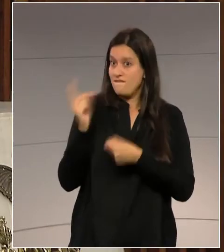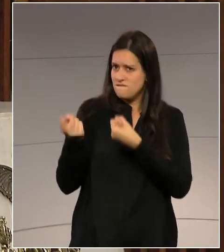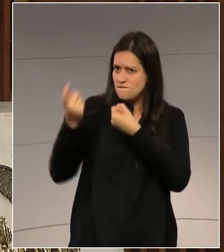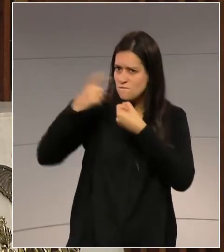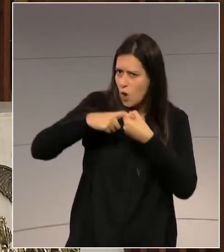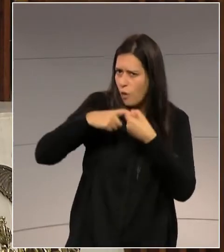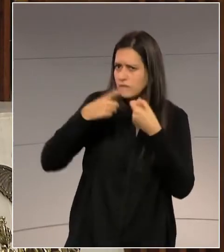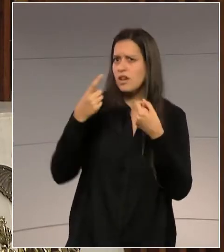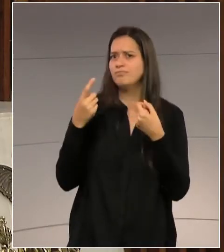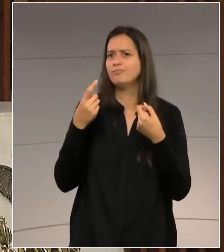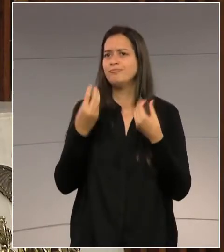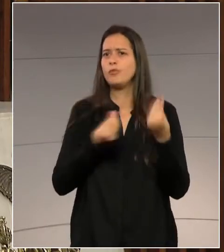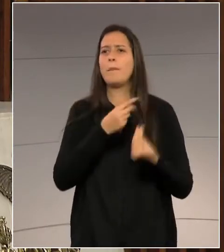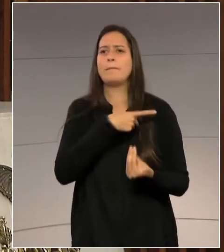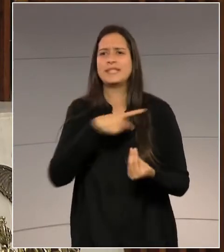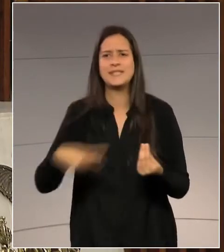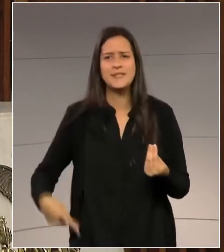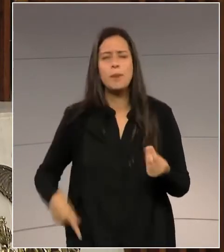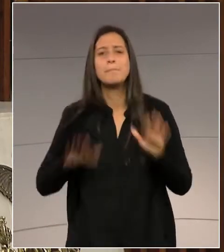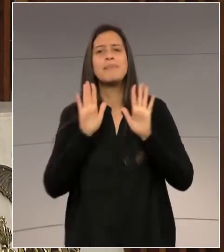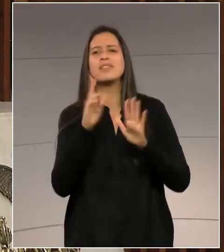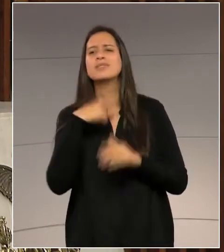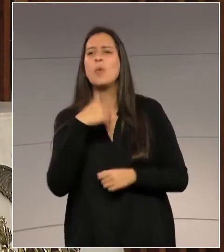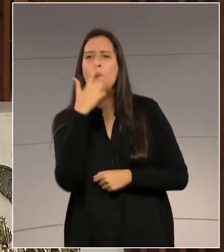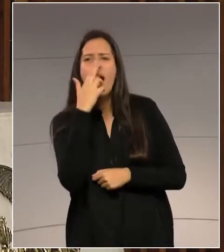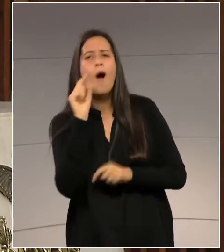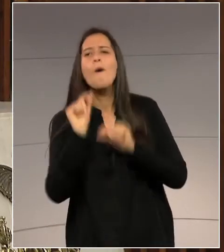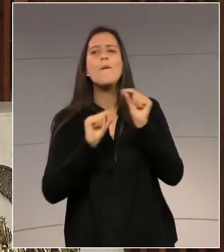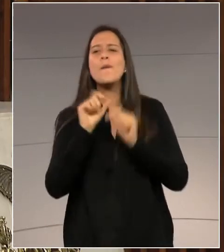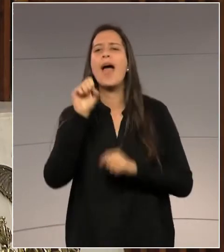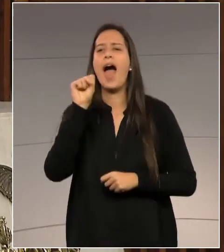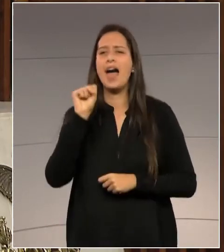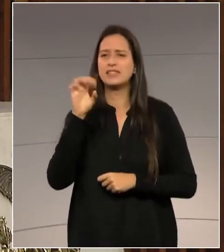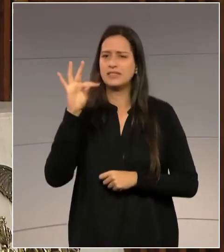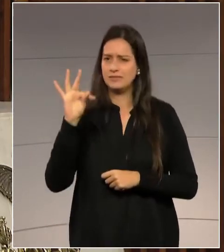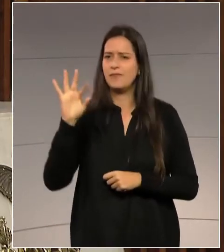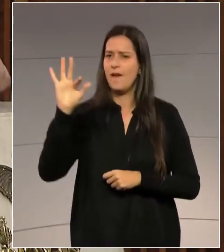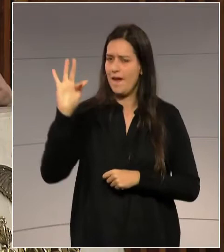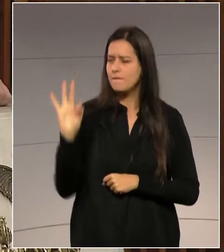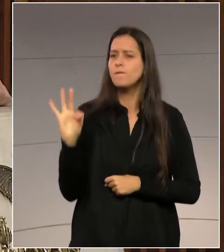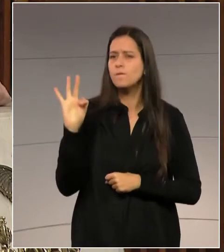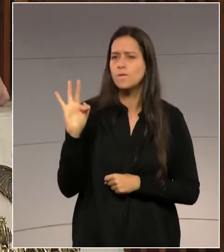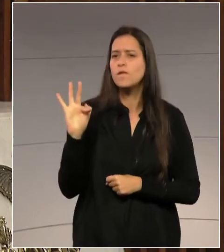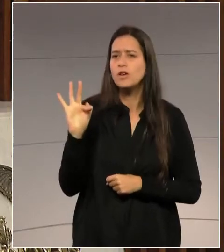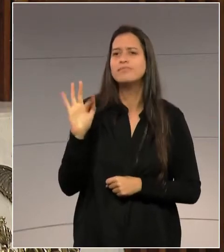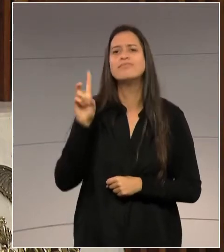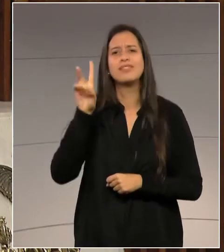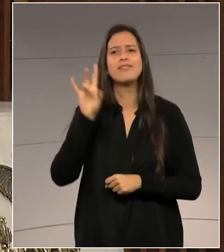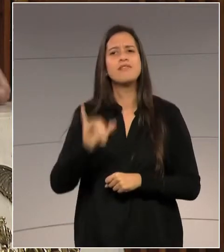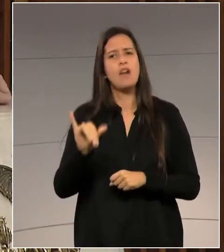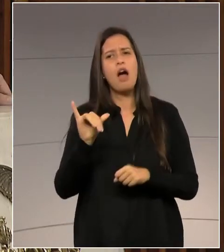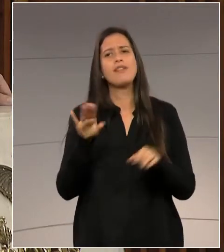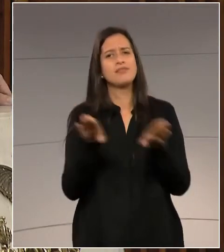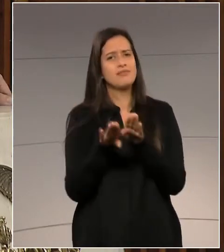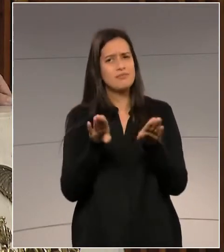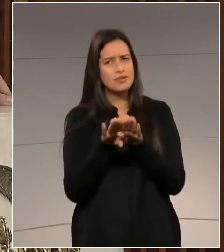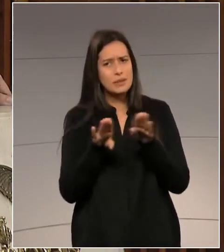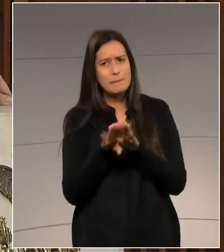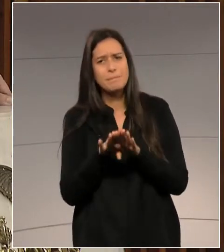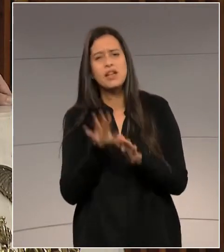acho que o stf vai sim julgar pressa a parcialidade que teve o advogado